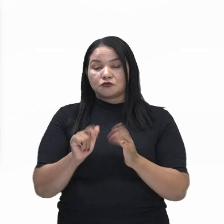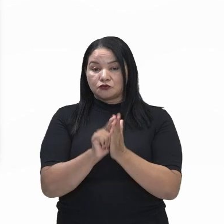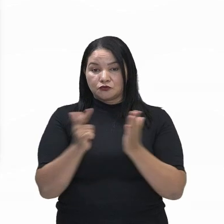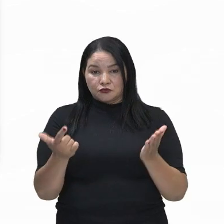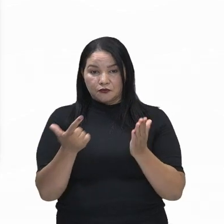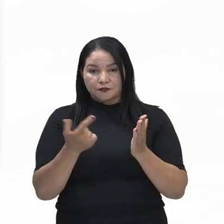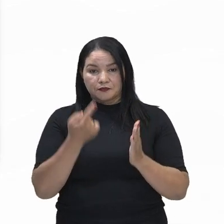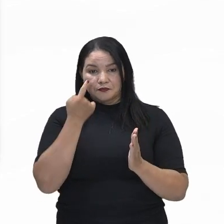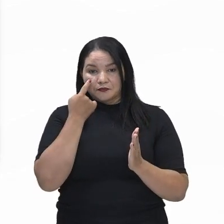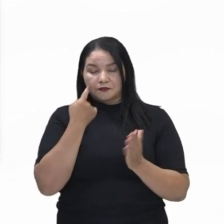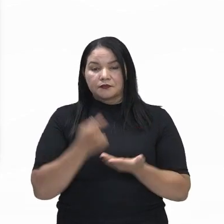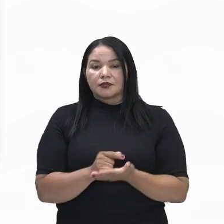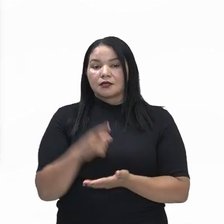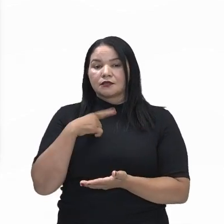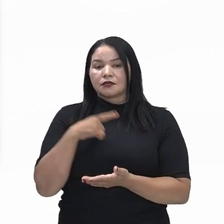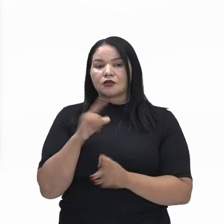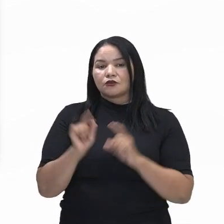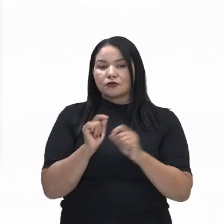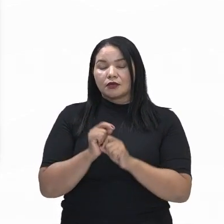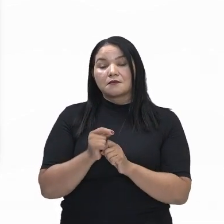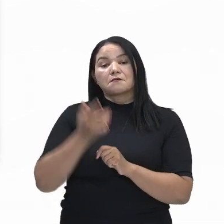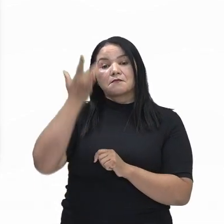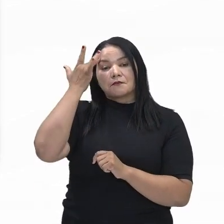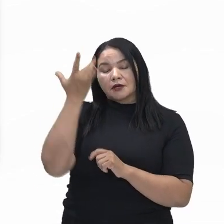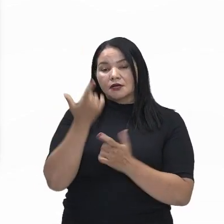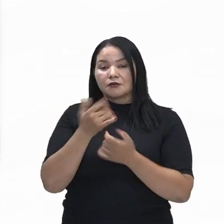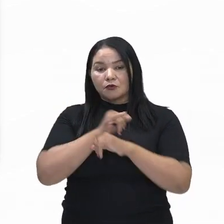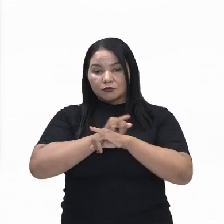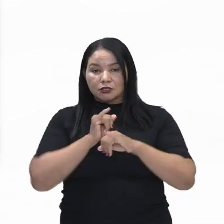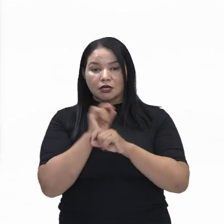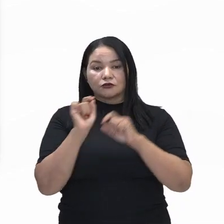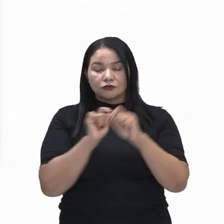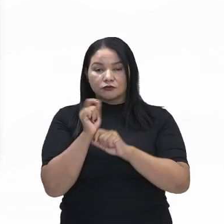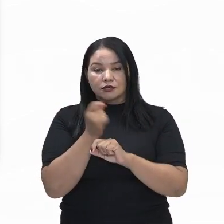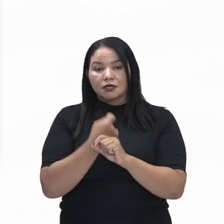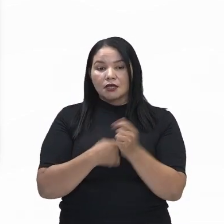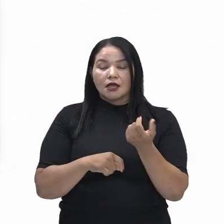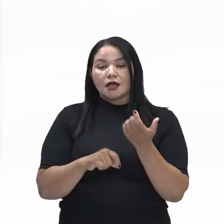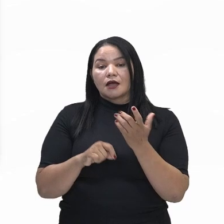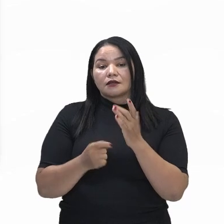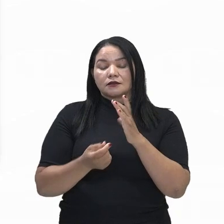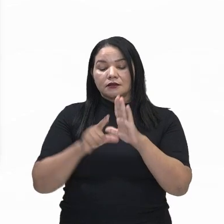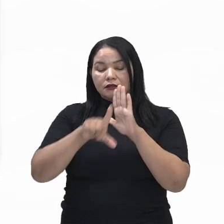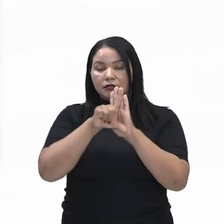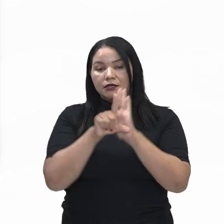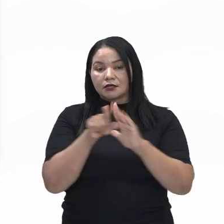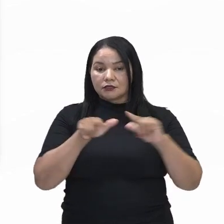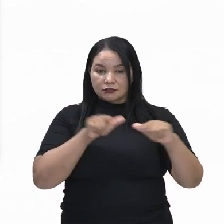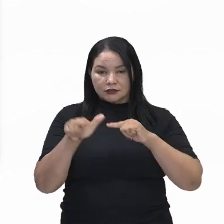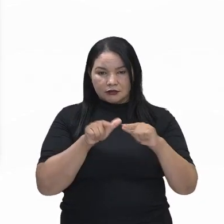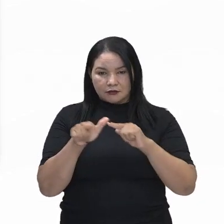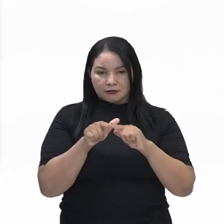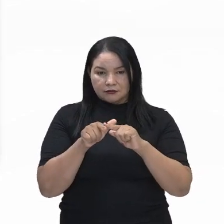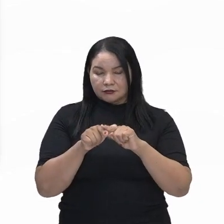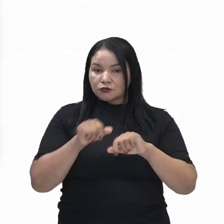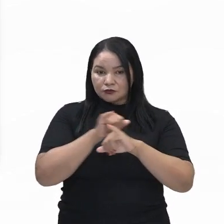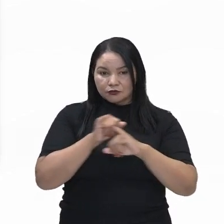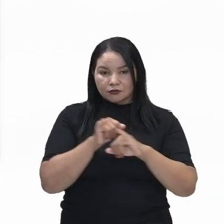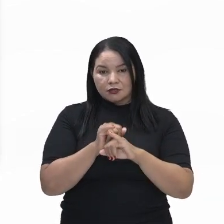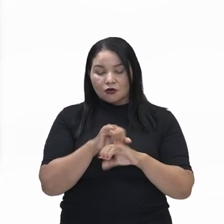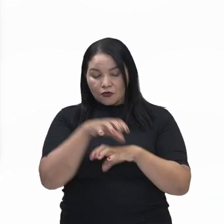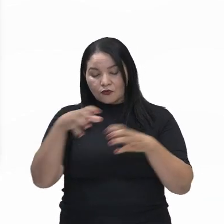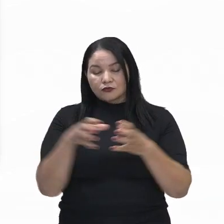em que aparece: será publicada amanhã a consolidação das leis de trabalho, que era justamente o conjunto das